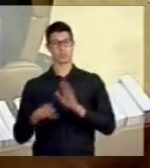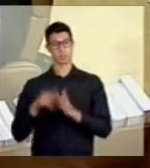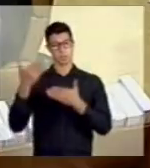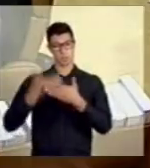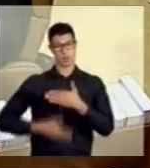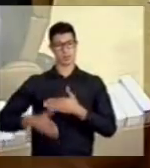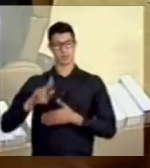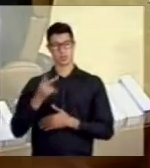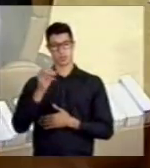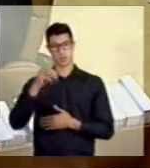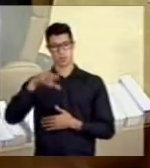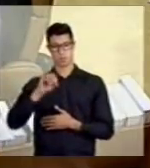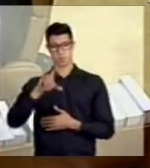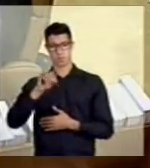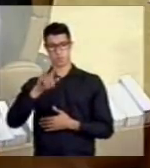parecer,